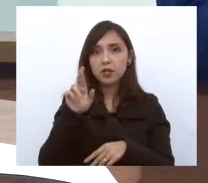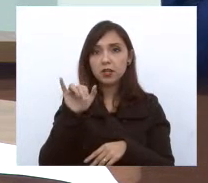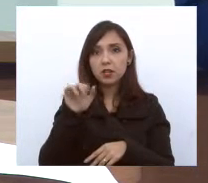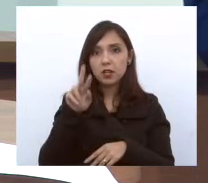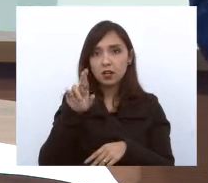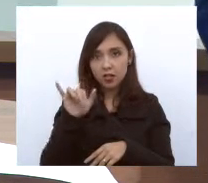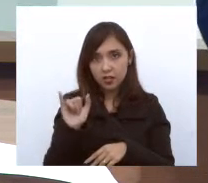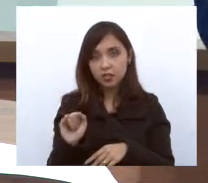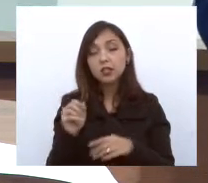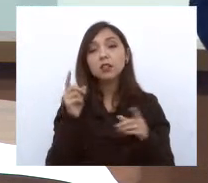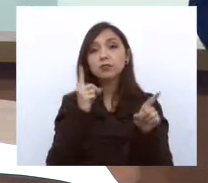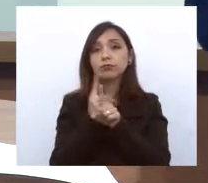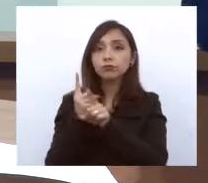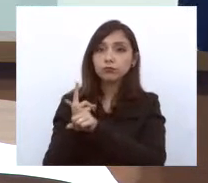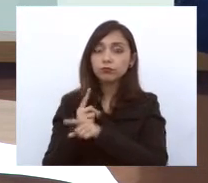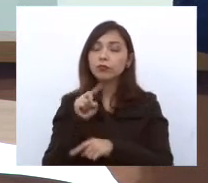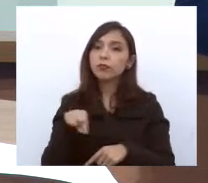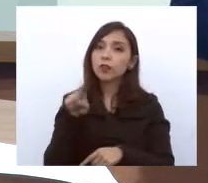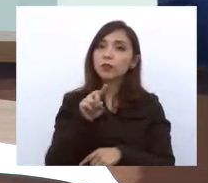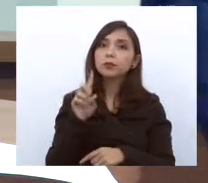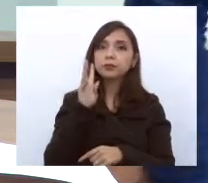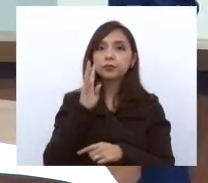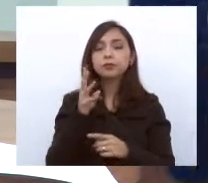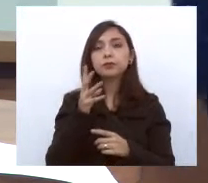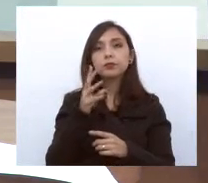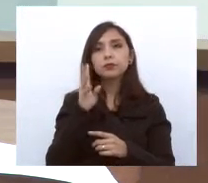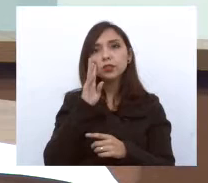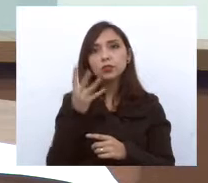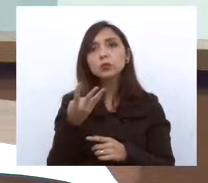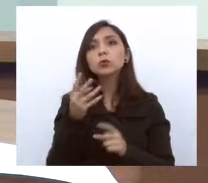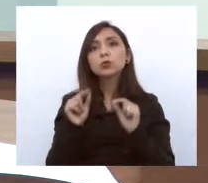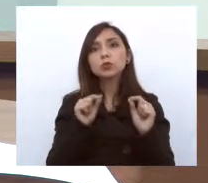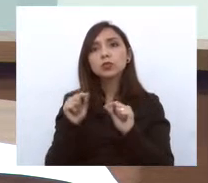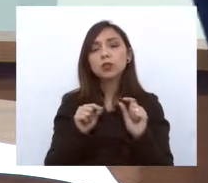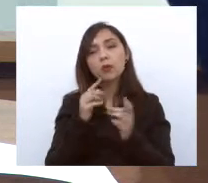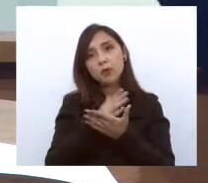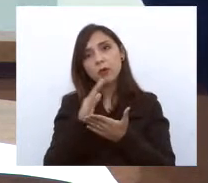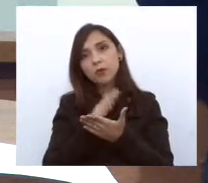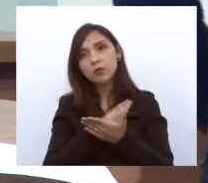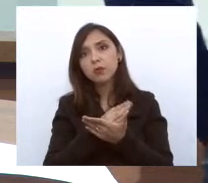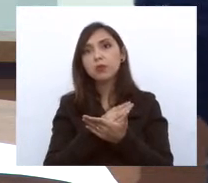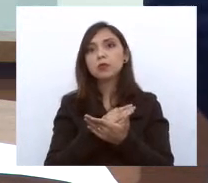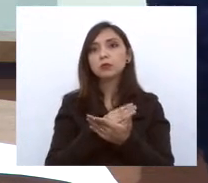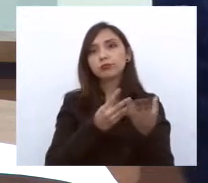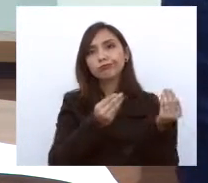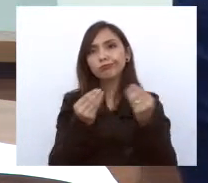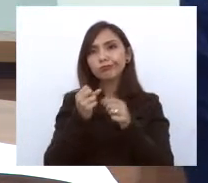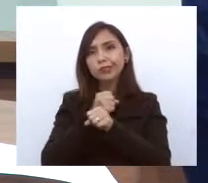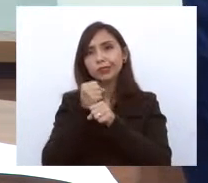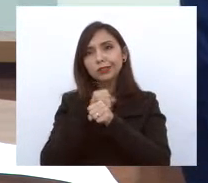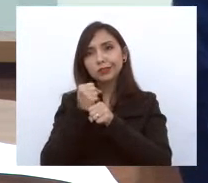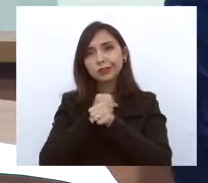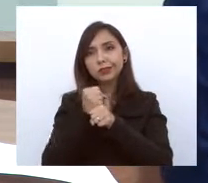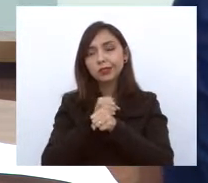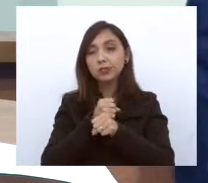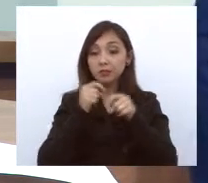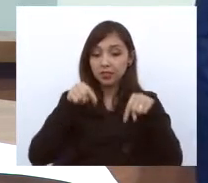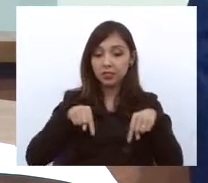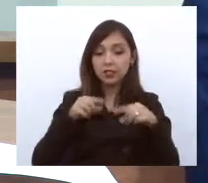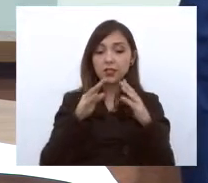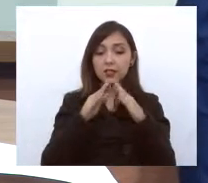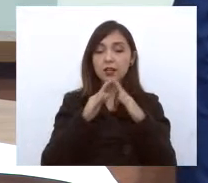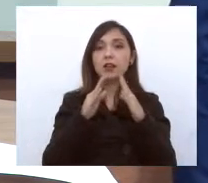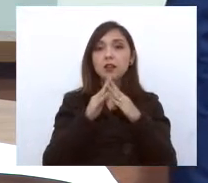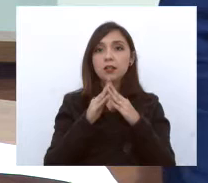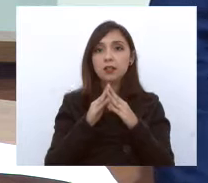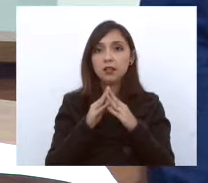acaba por encontrar uma solução para um caso que já se arrasta há muitos anos, mas que esta casa